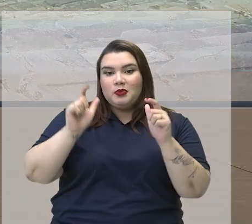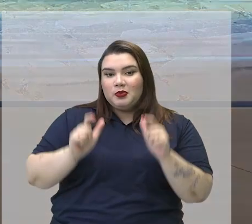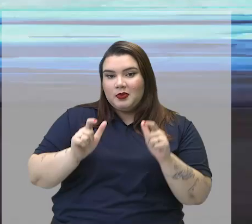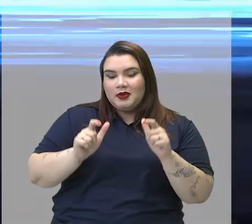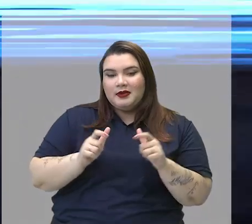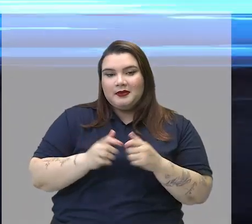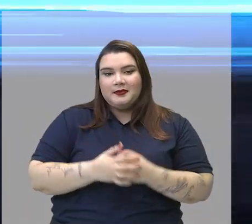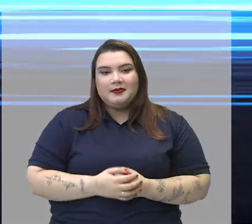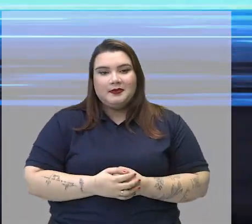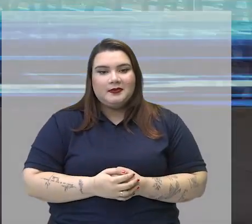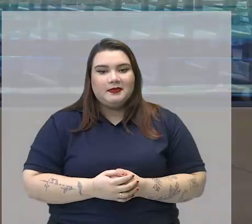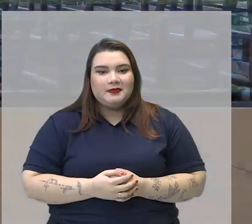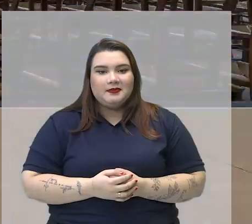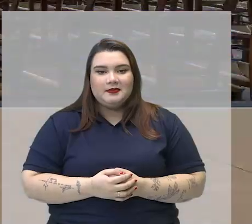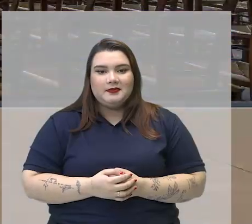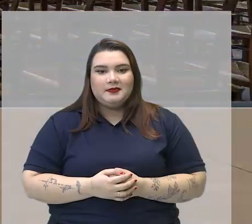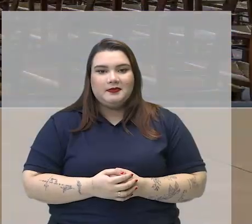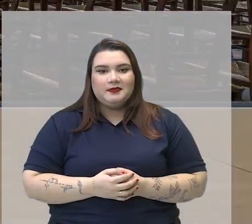tempo.